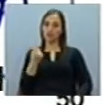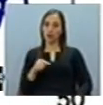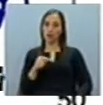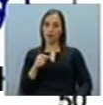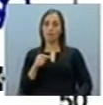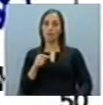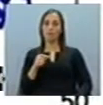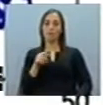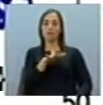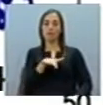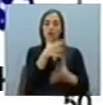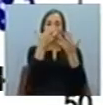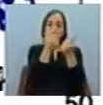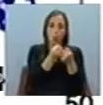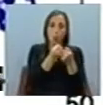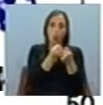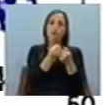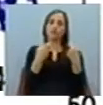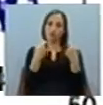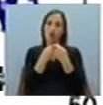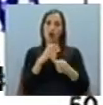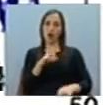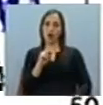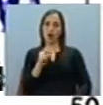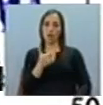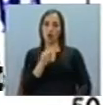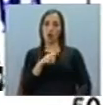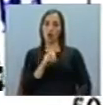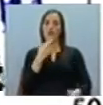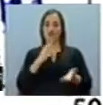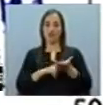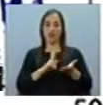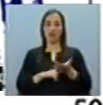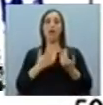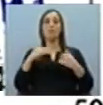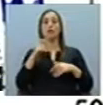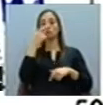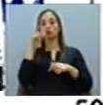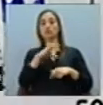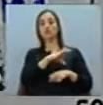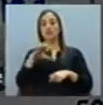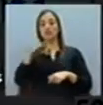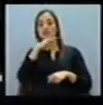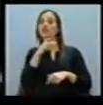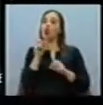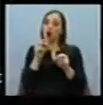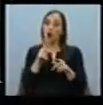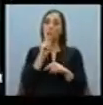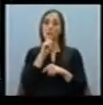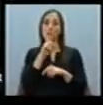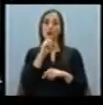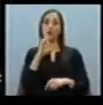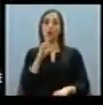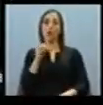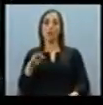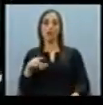mais escuras de Mercúrio. Só que o que dizem agora os cientistas é que, sim, ok, pode ser que os cometas tenham algo a ver com isso, mas também